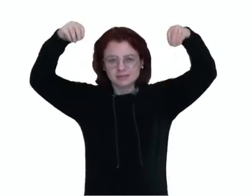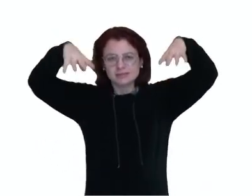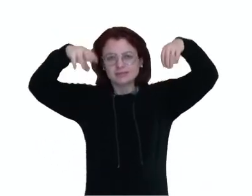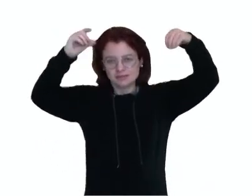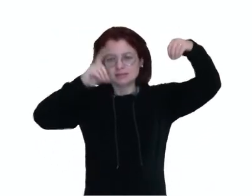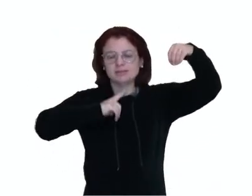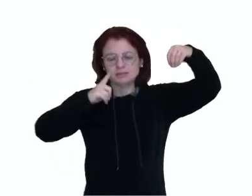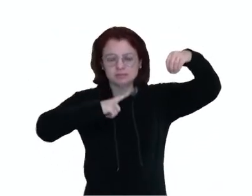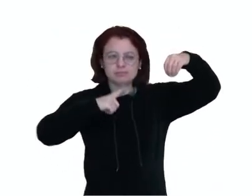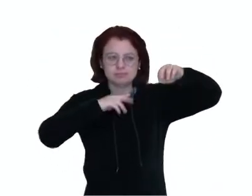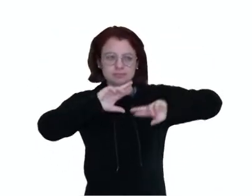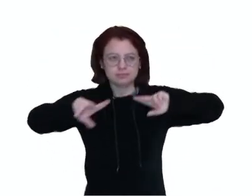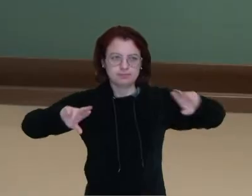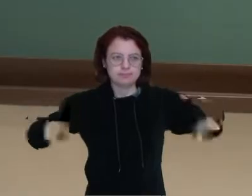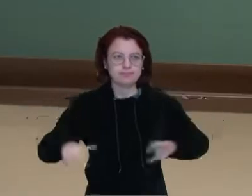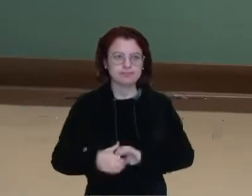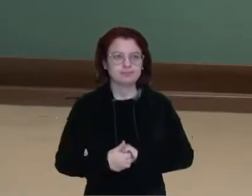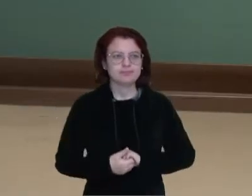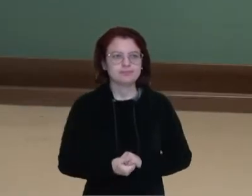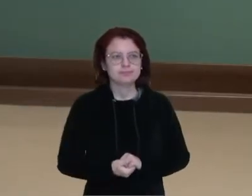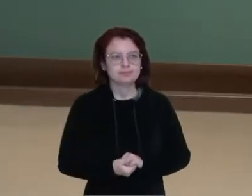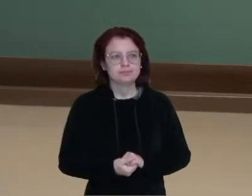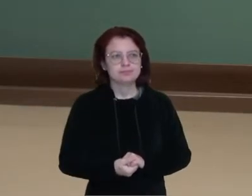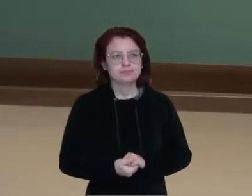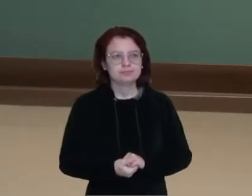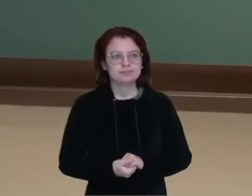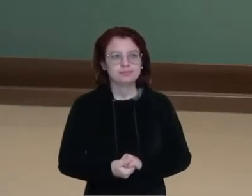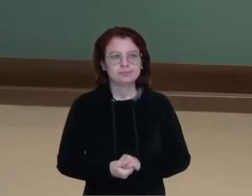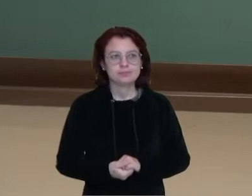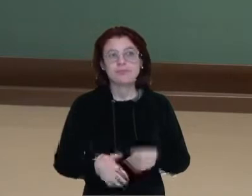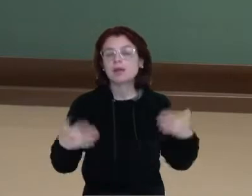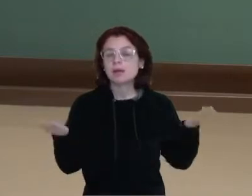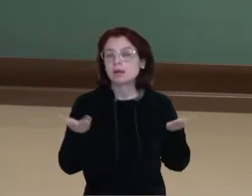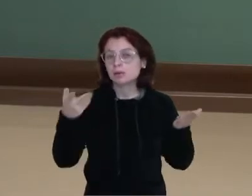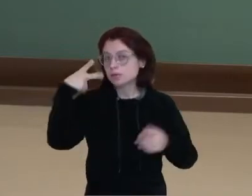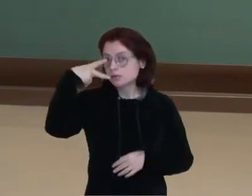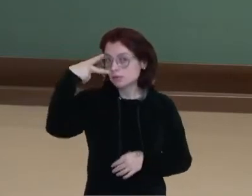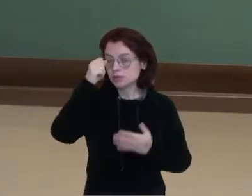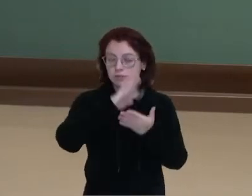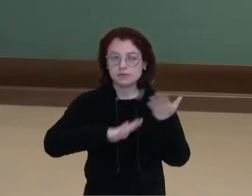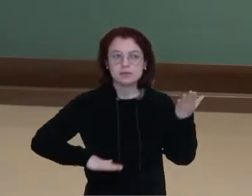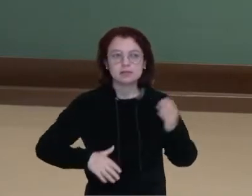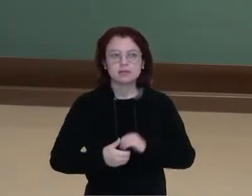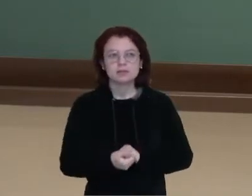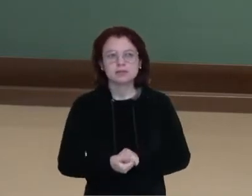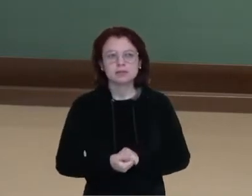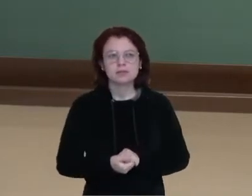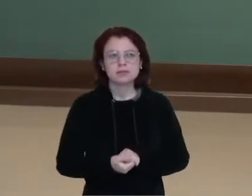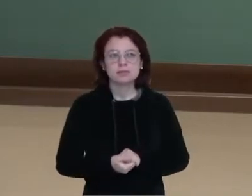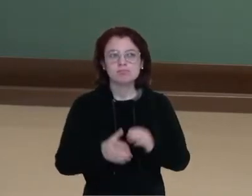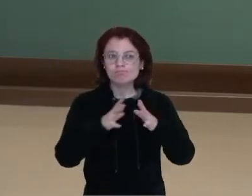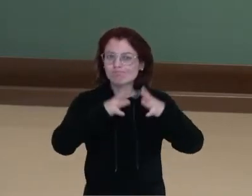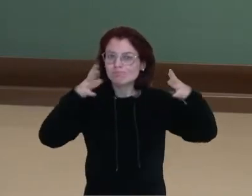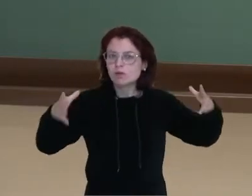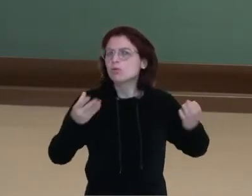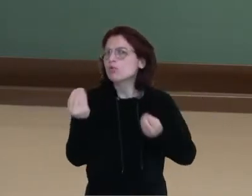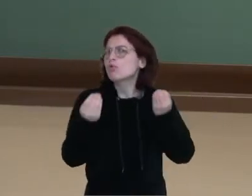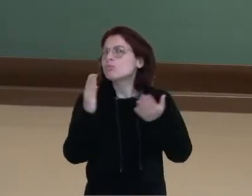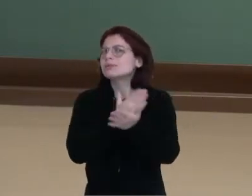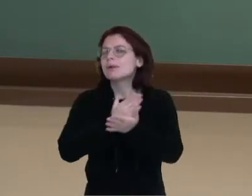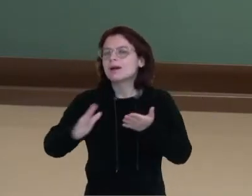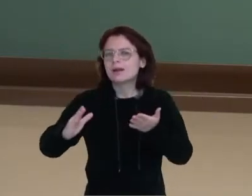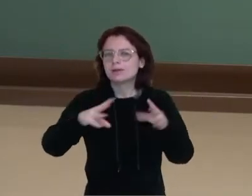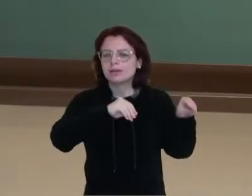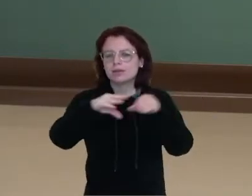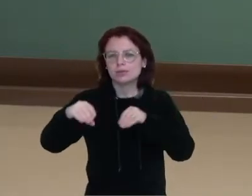dos Aquemênidas. Impressionante, coisa fantástica. Vamos para a próxima perguntinha. Devido ao tamanho do Império Persa, como que o território foi dividido